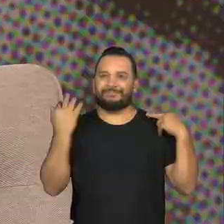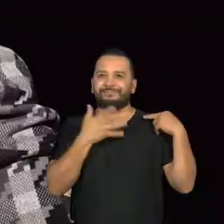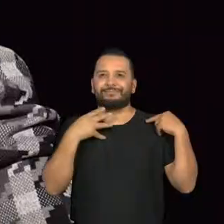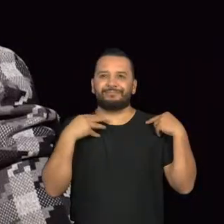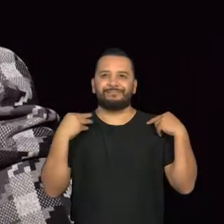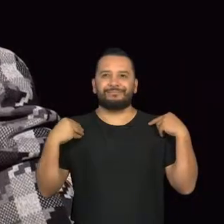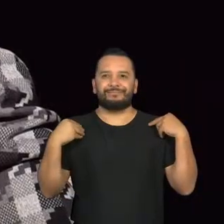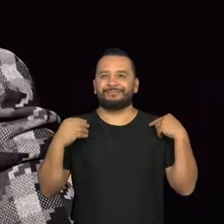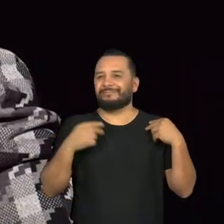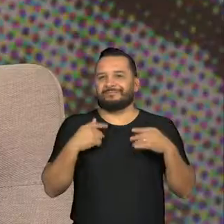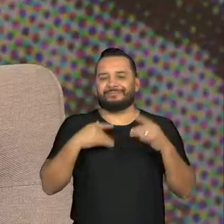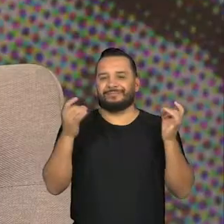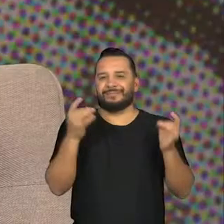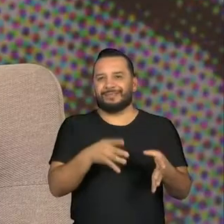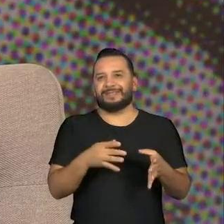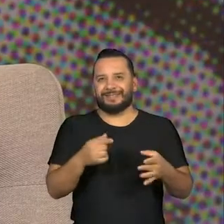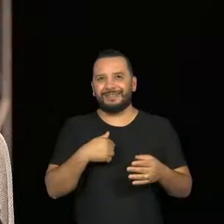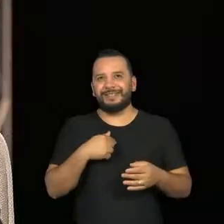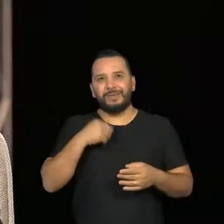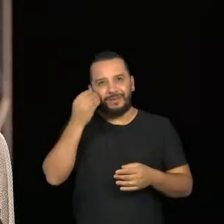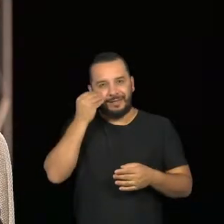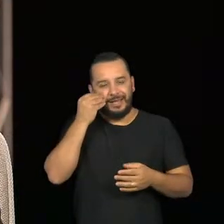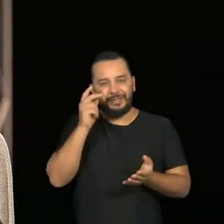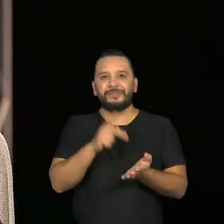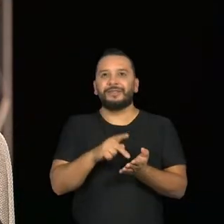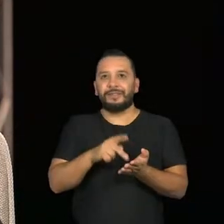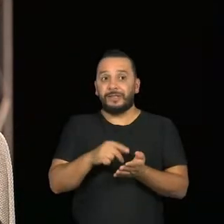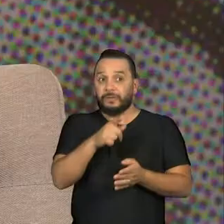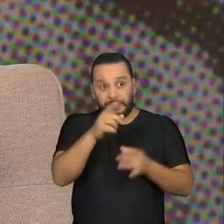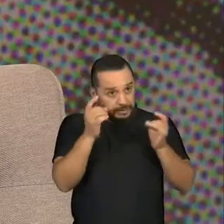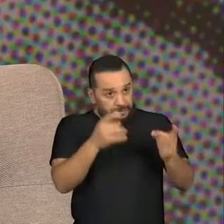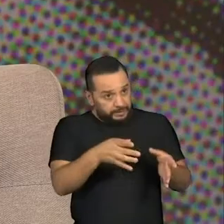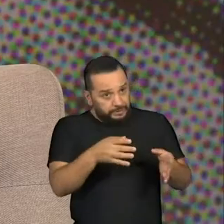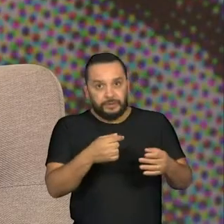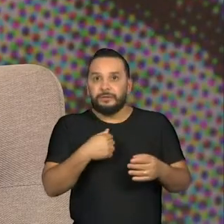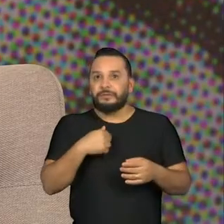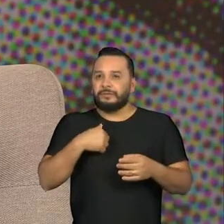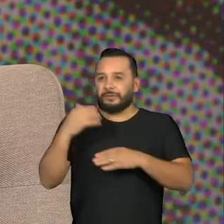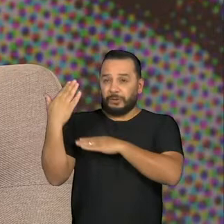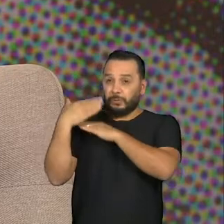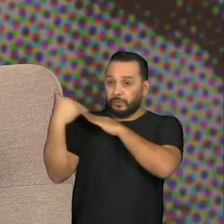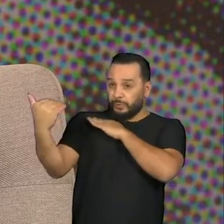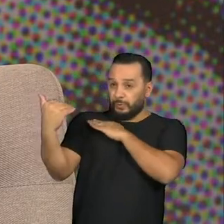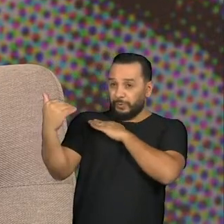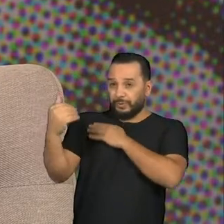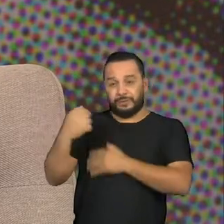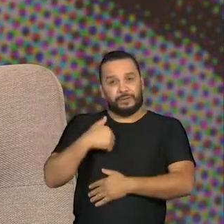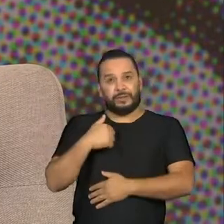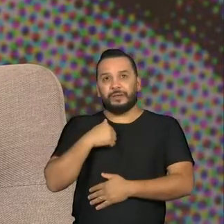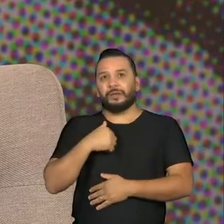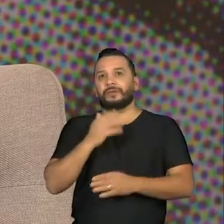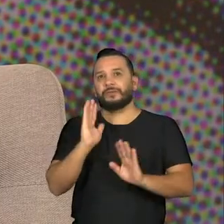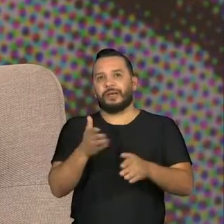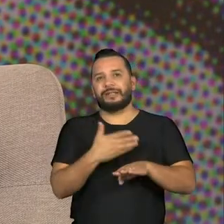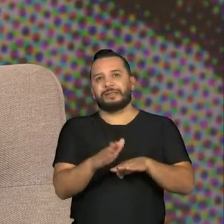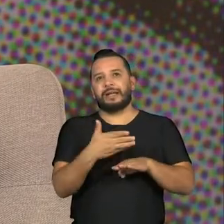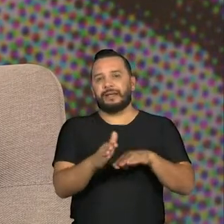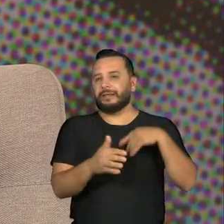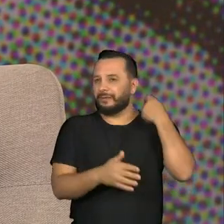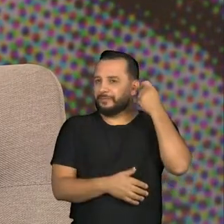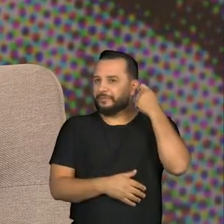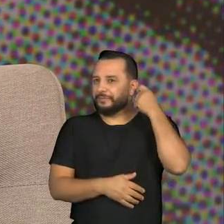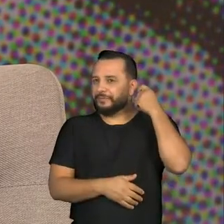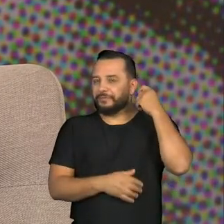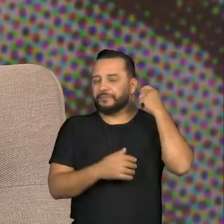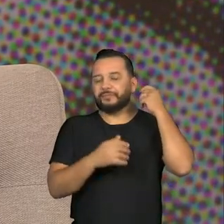Ah, é? E aí eu fiz um teste para ser aeromoça. Isso é importante. Você desistiu. A sorte é que quando me chamaram, eu estava já ensaiando uma peça e eu estava